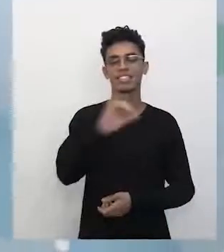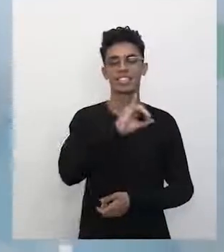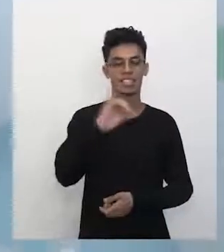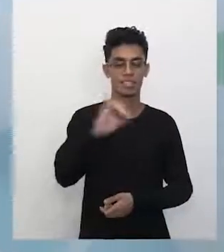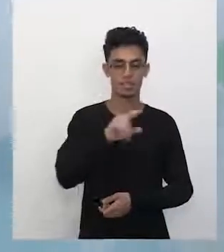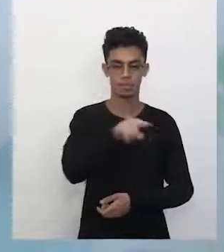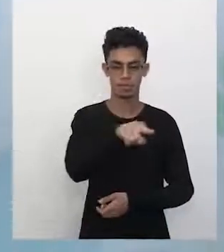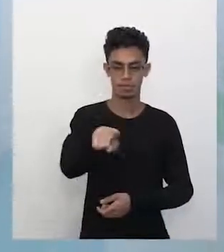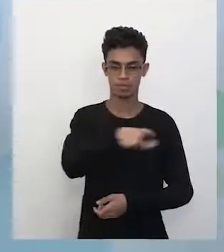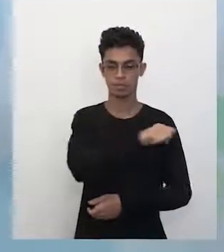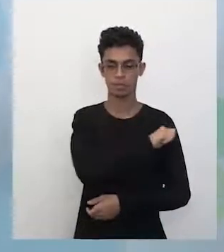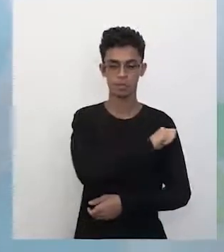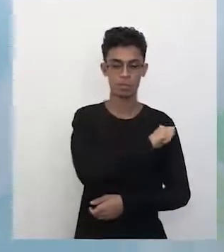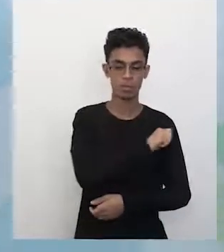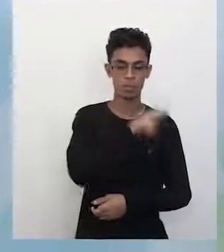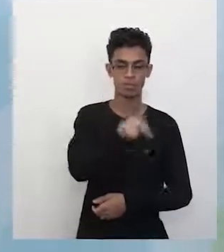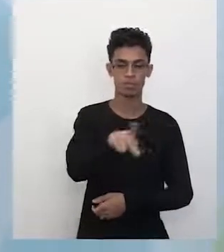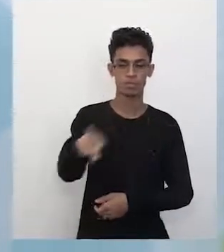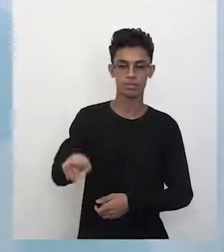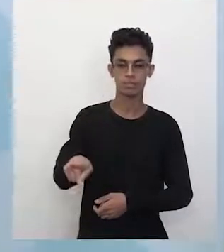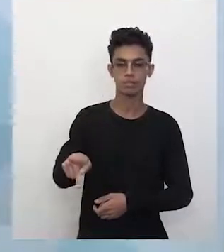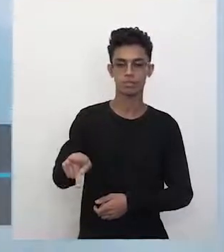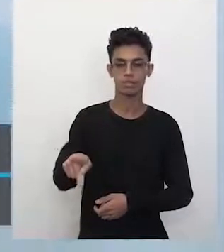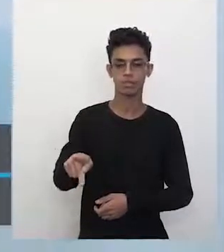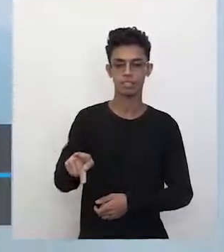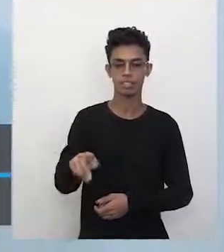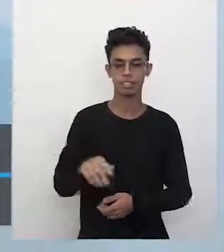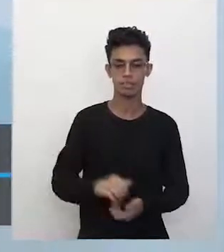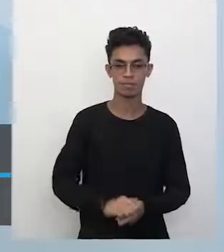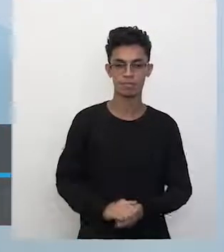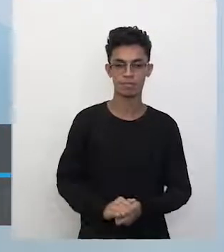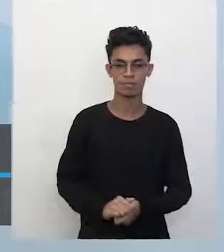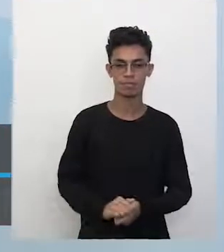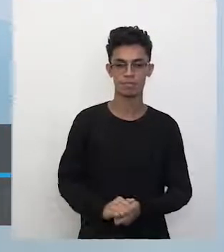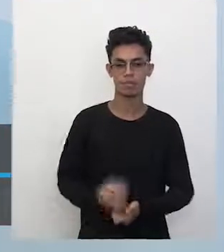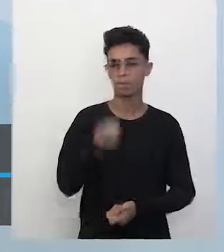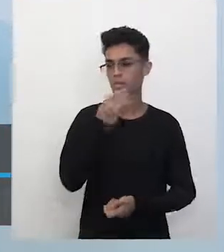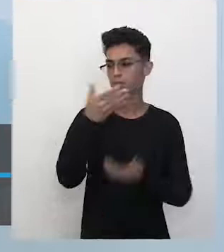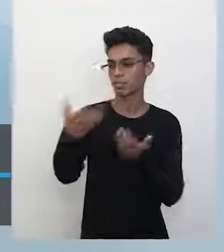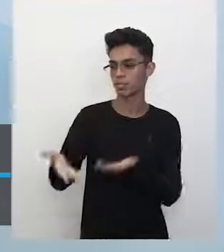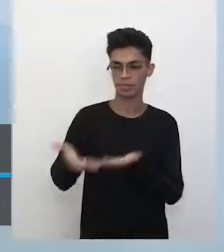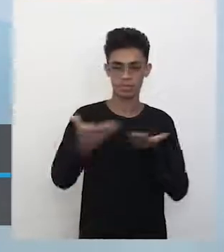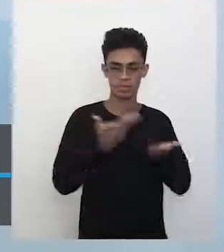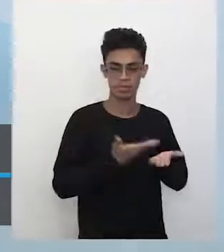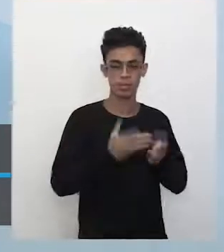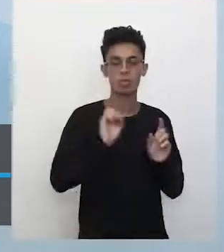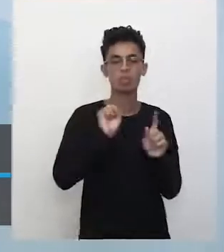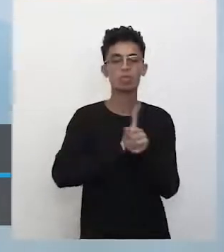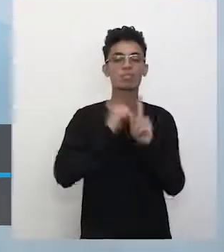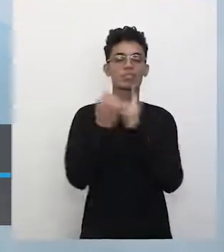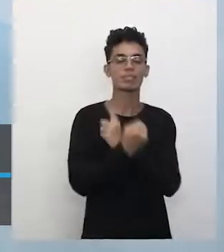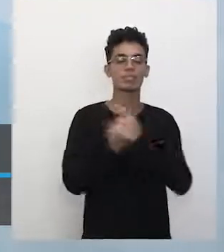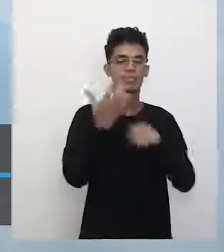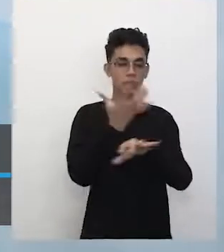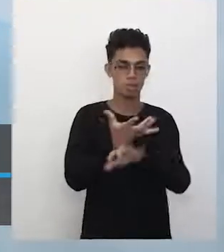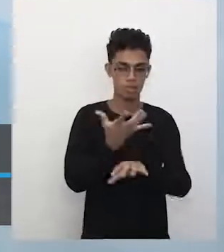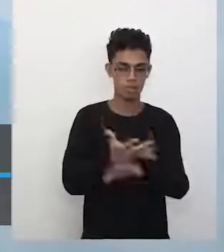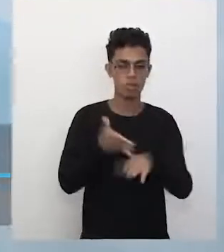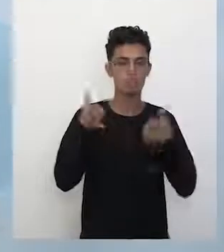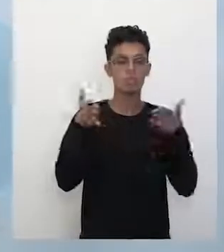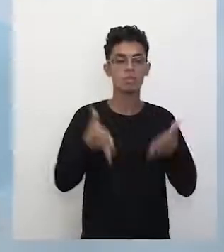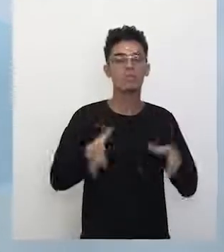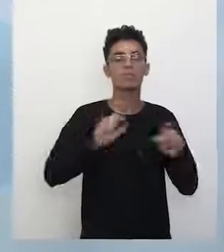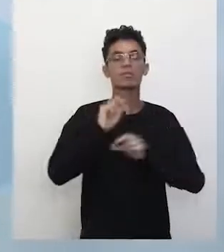hello, estudantes, professores, quem mais estiver assistindo a nossa aula, bem-vindos a mais uma aula super animada de Sociologia. E